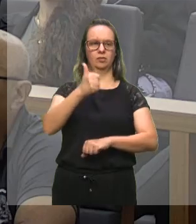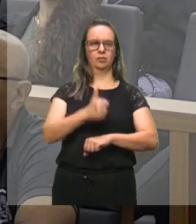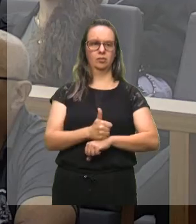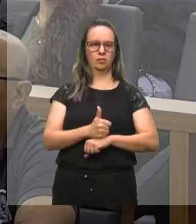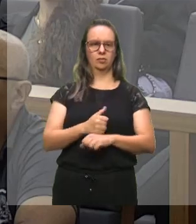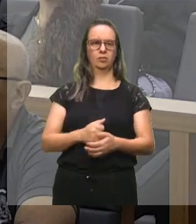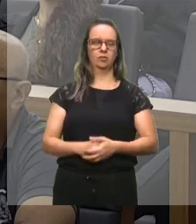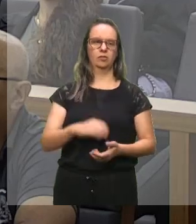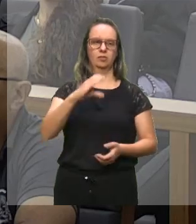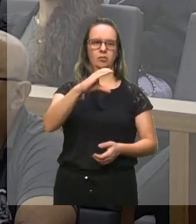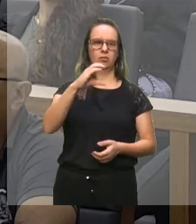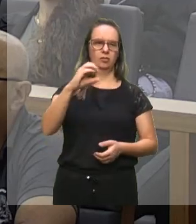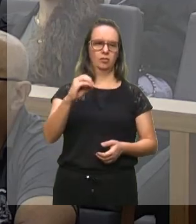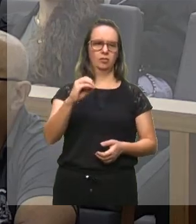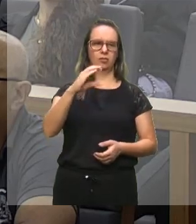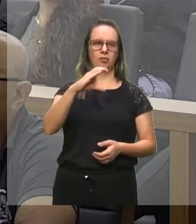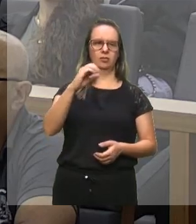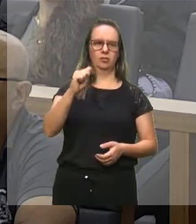Coca-Cis.